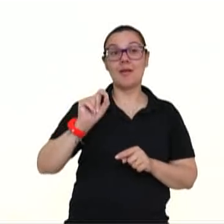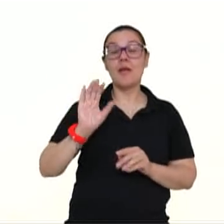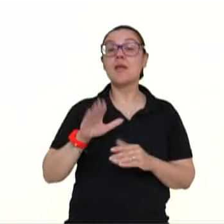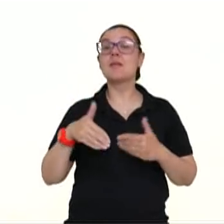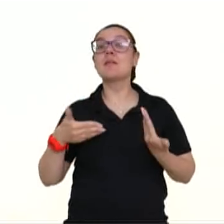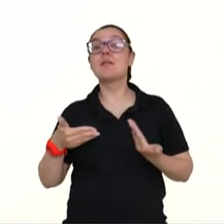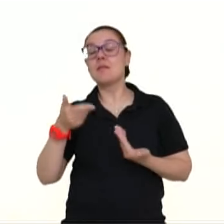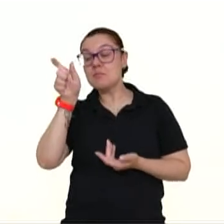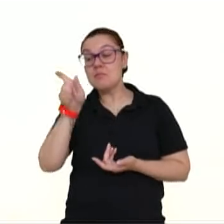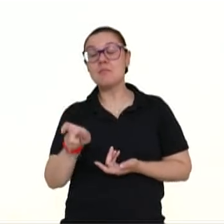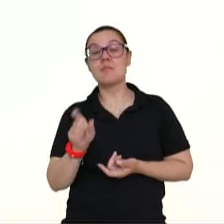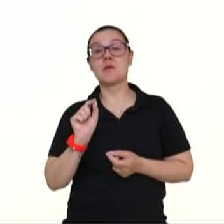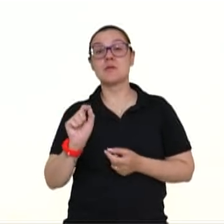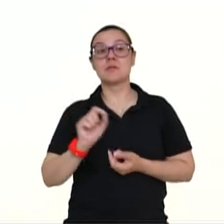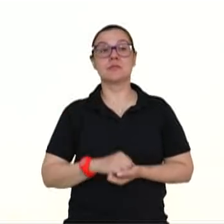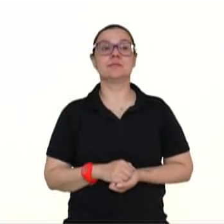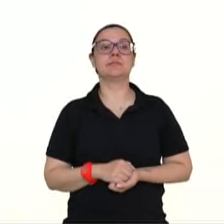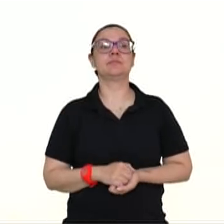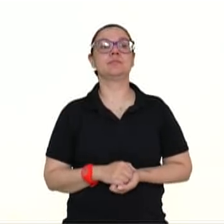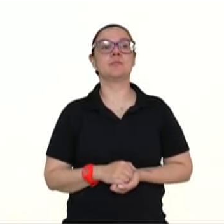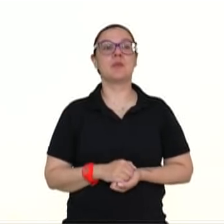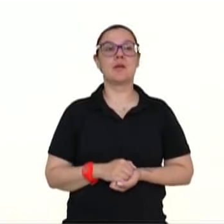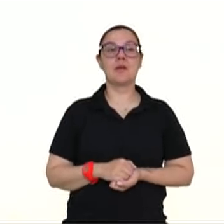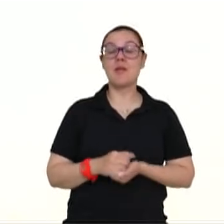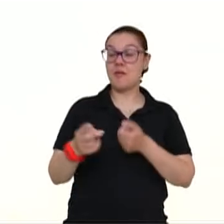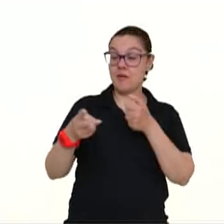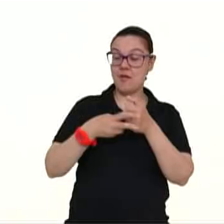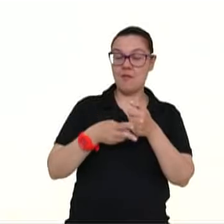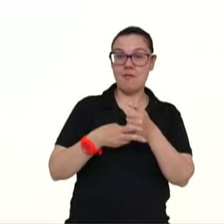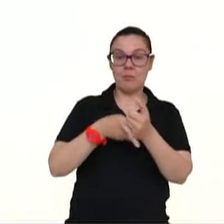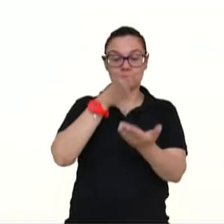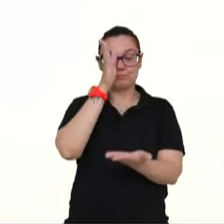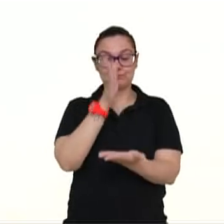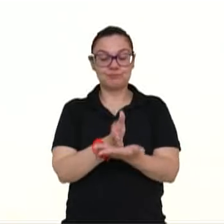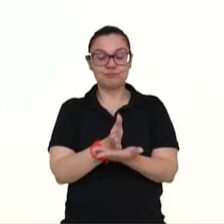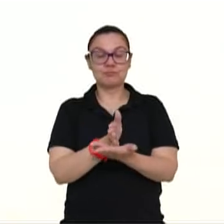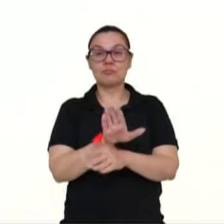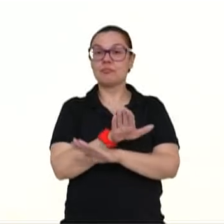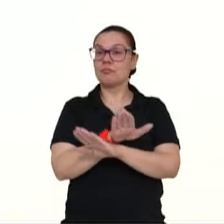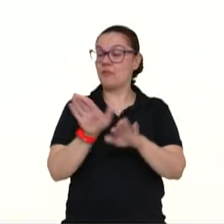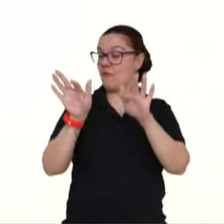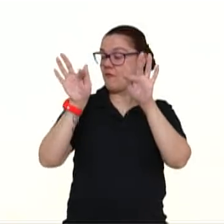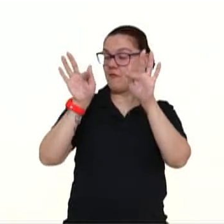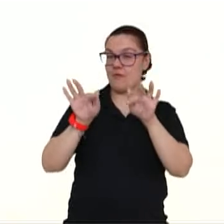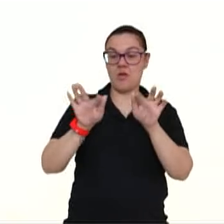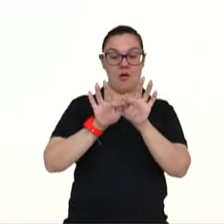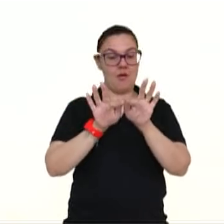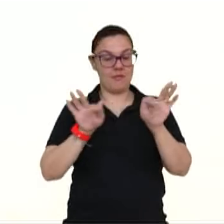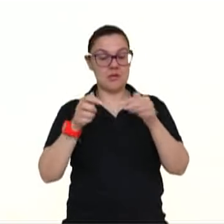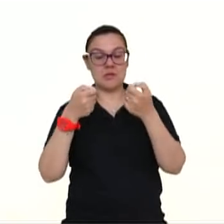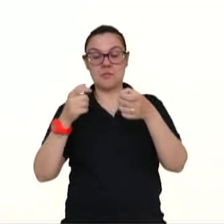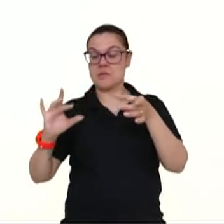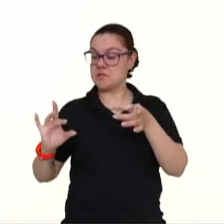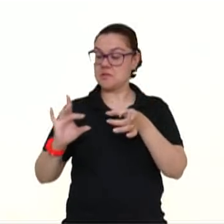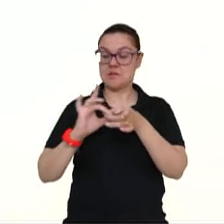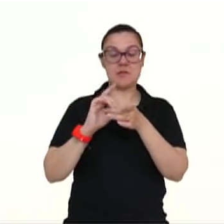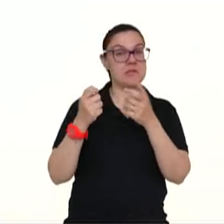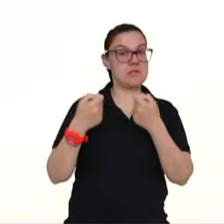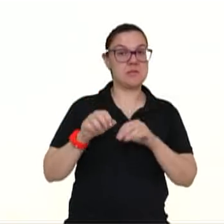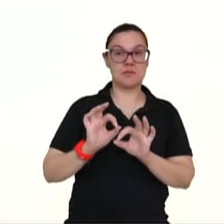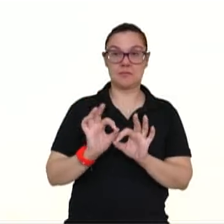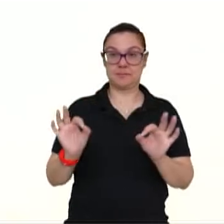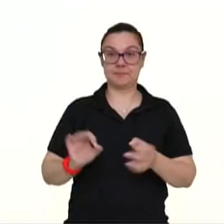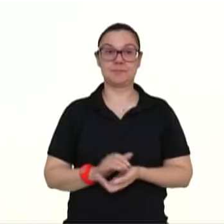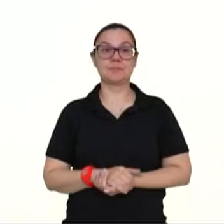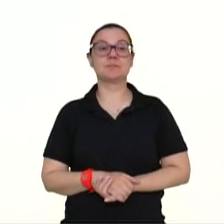a quem. Tá? E verbo intransitivo não tem pergunta, porque ele não pede